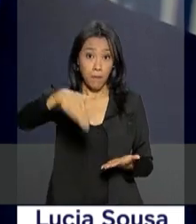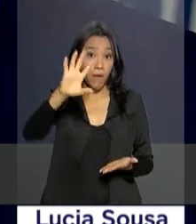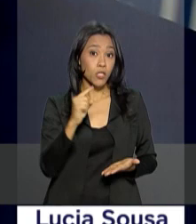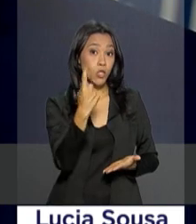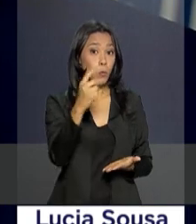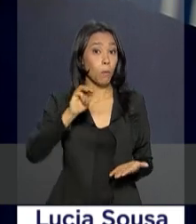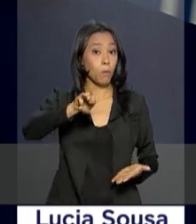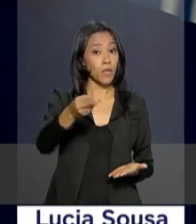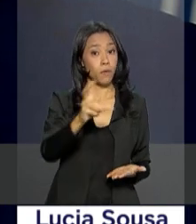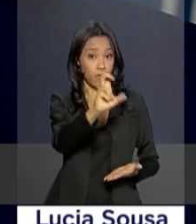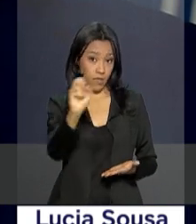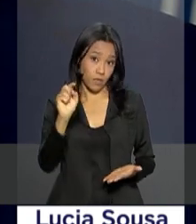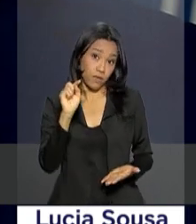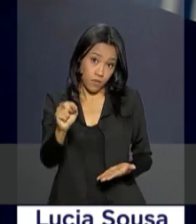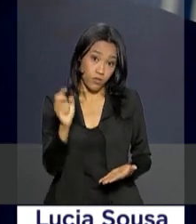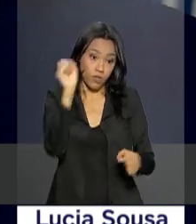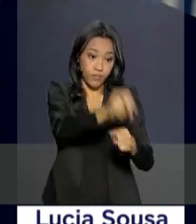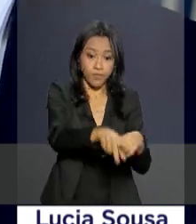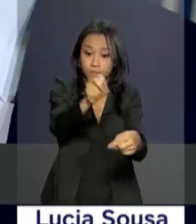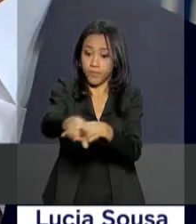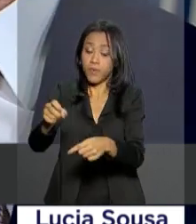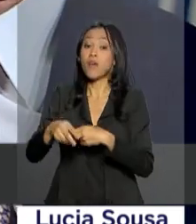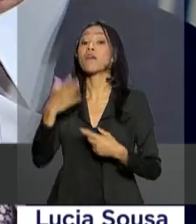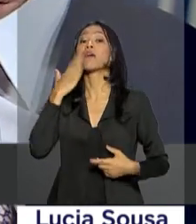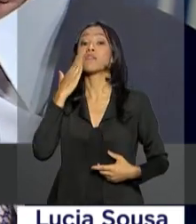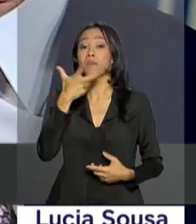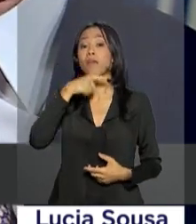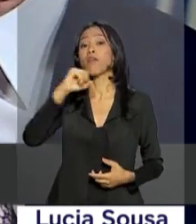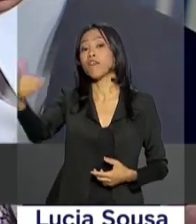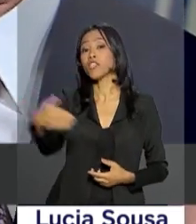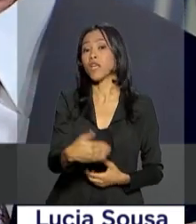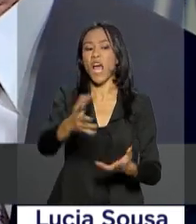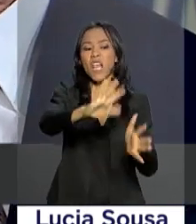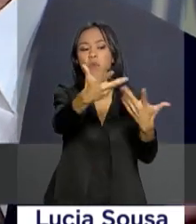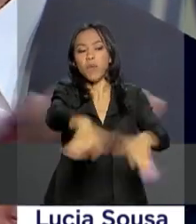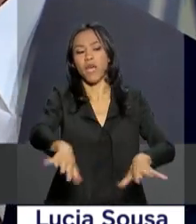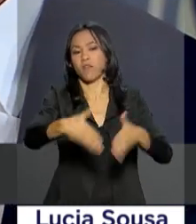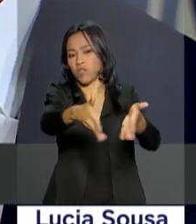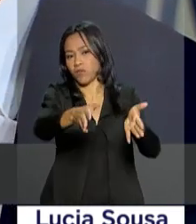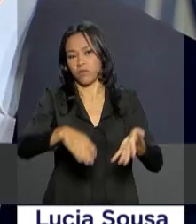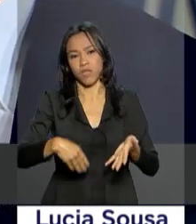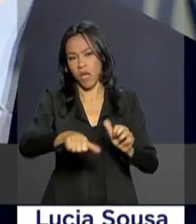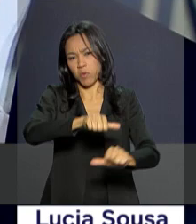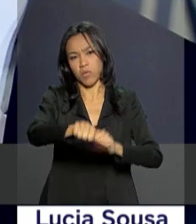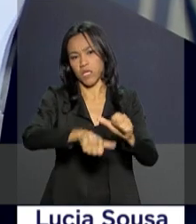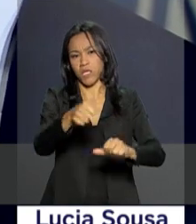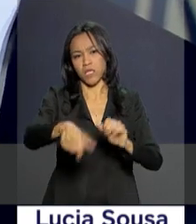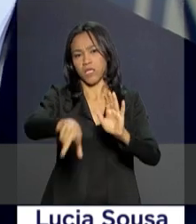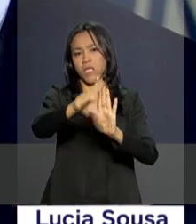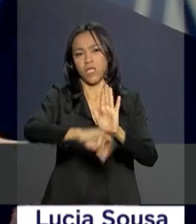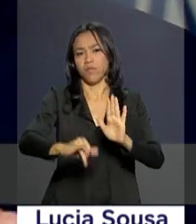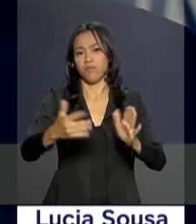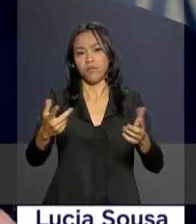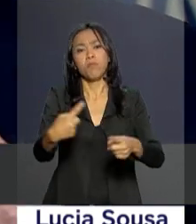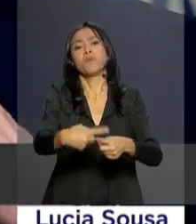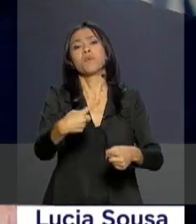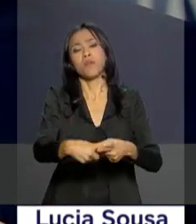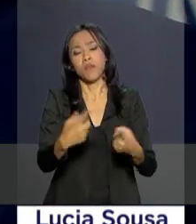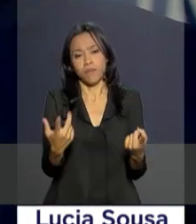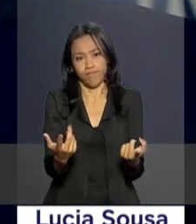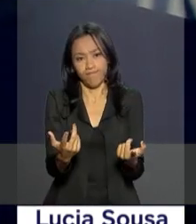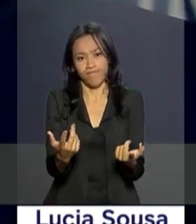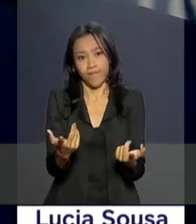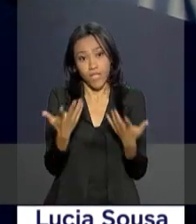milhão e meio de postos de trabalho eu quero ver quem é que vai chegar e fazer não queremos a modernização é trabalhista porque é que eu dei